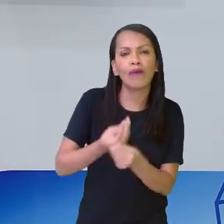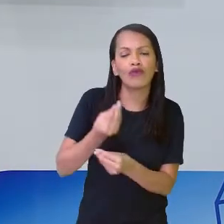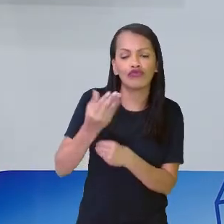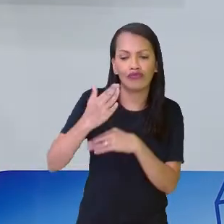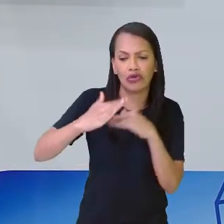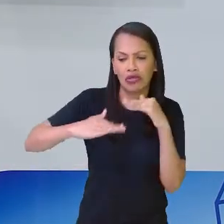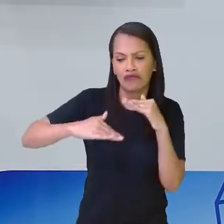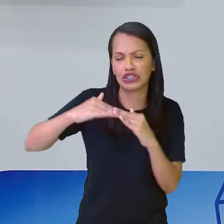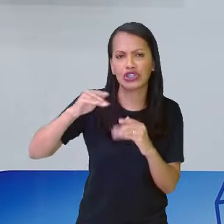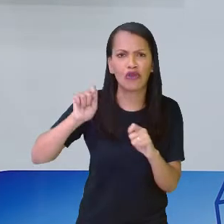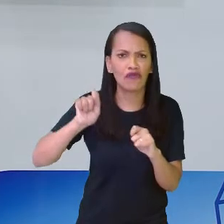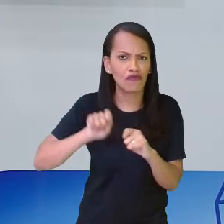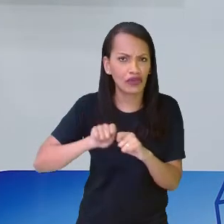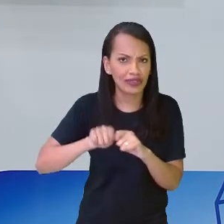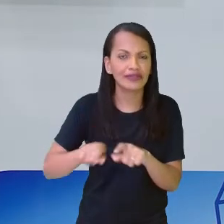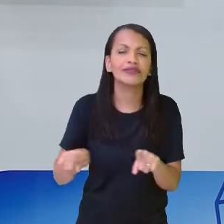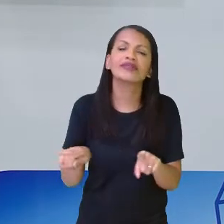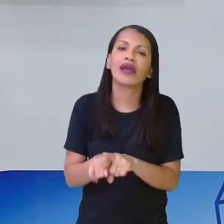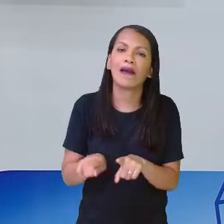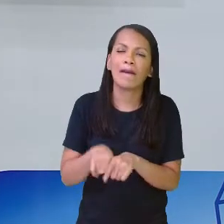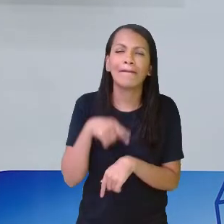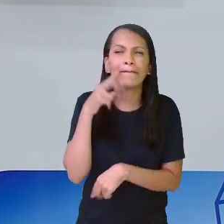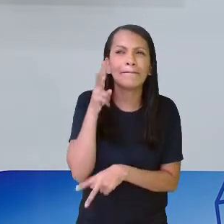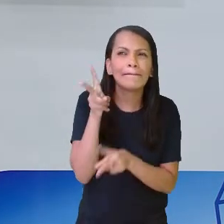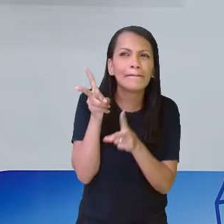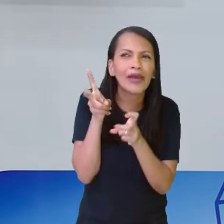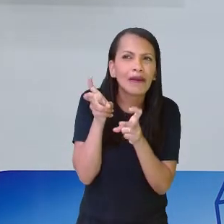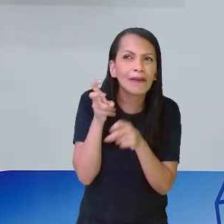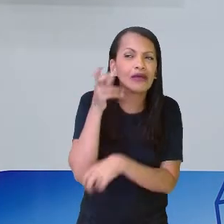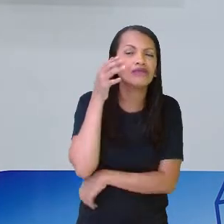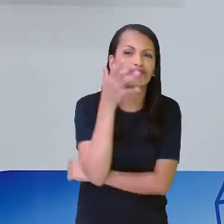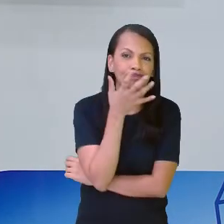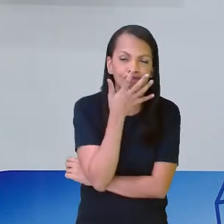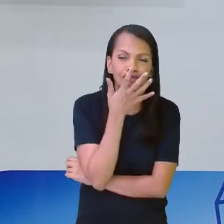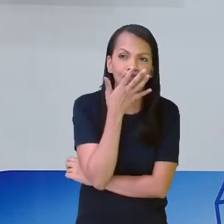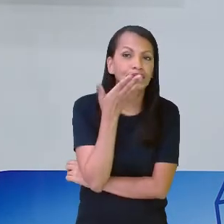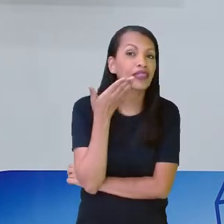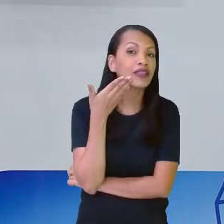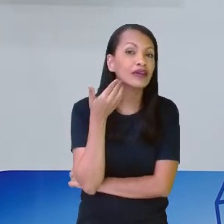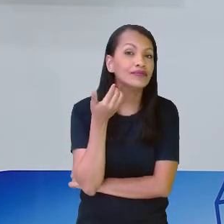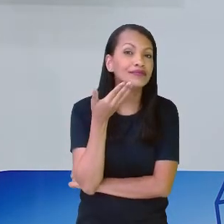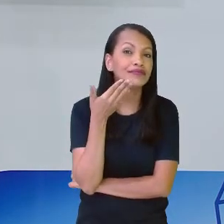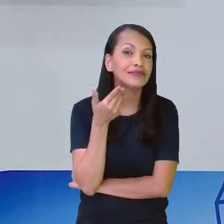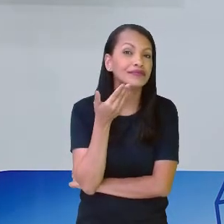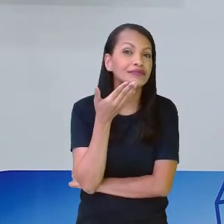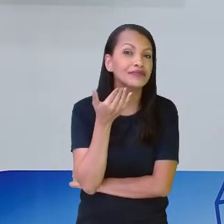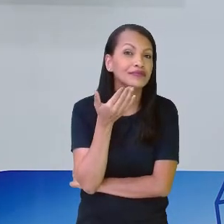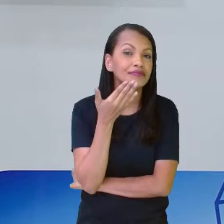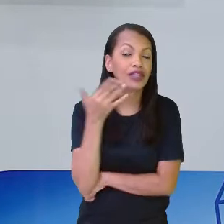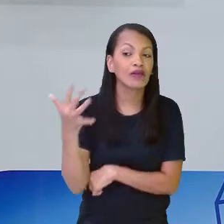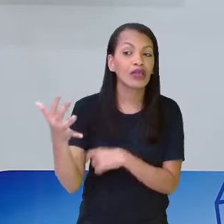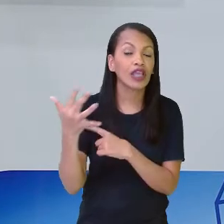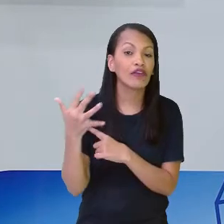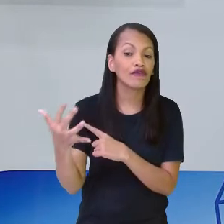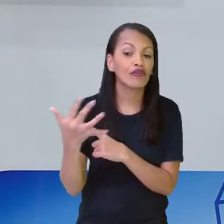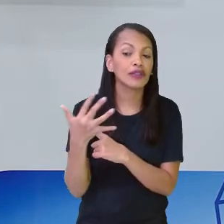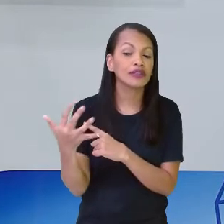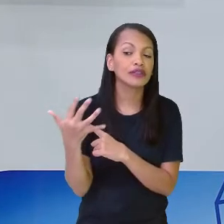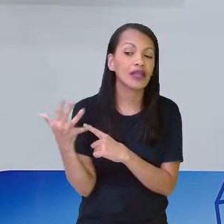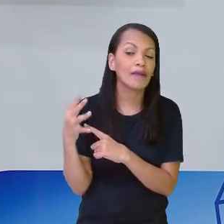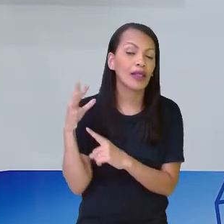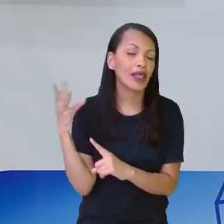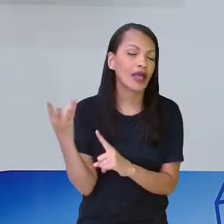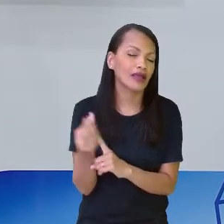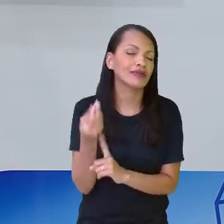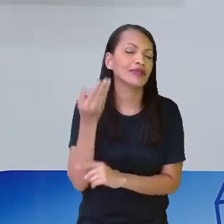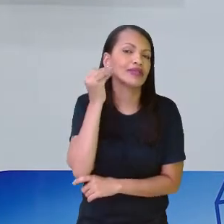também. Isso é importante. A gente vai gostar de um determinado artista, se influenciar pelaquela arte e vai tentar fazer,